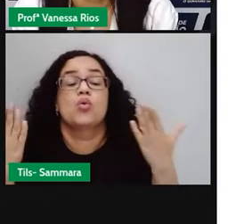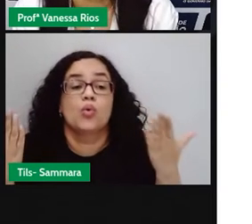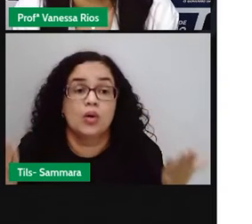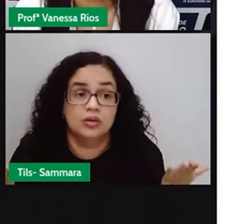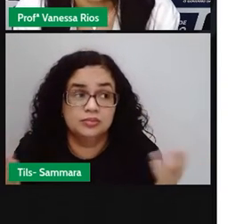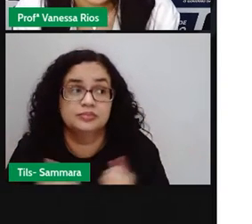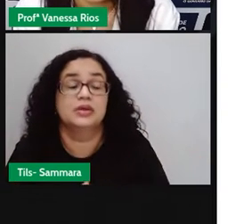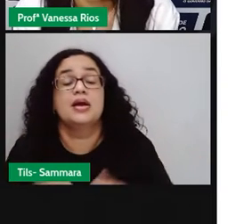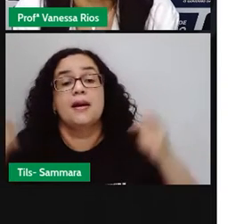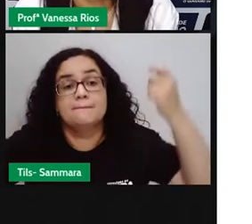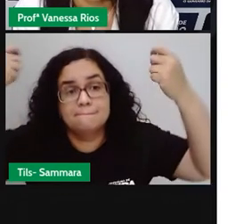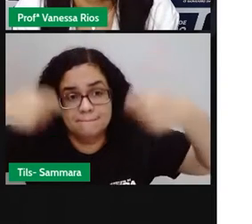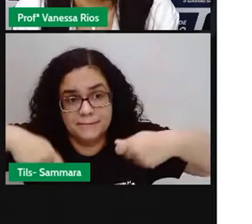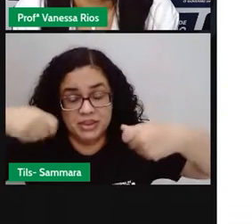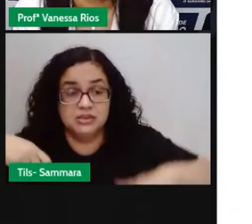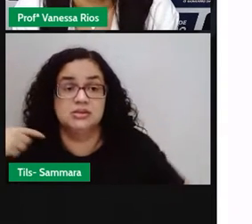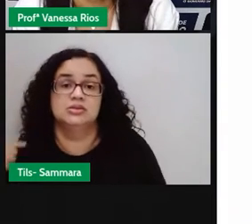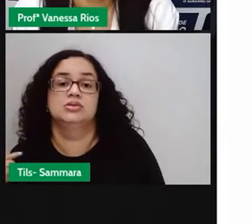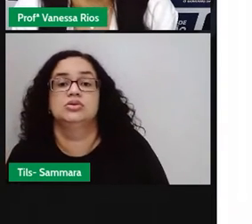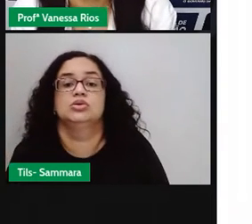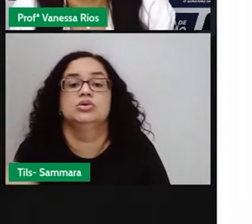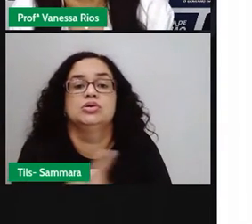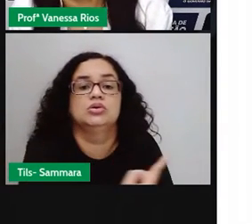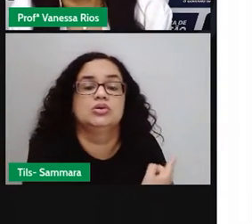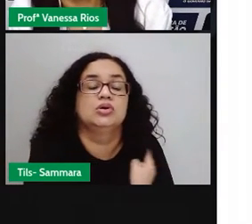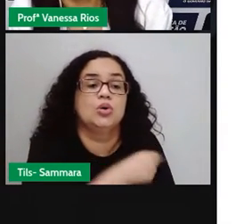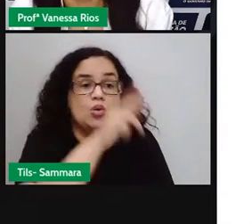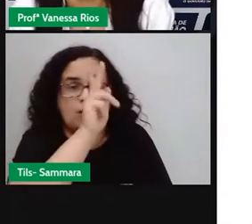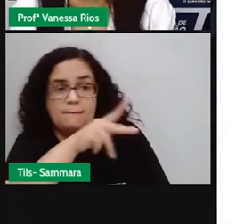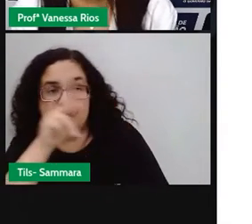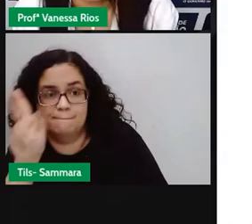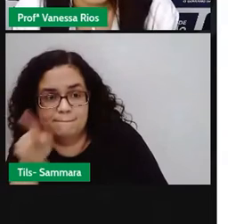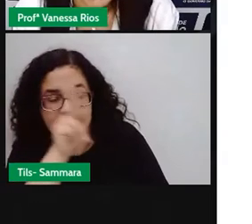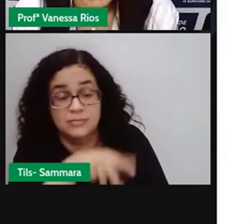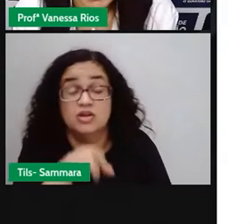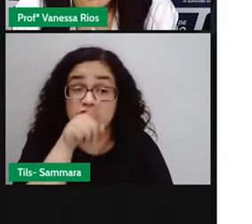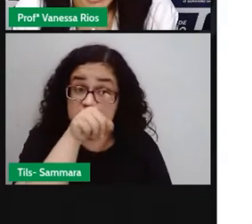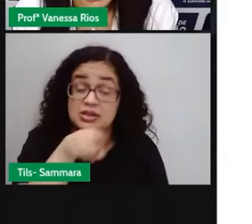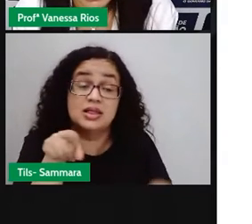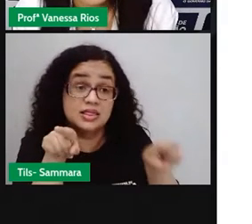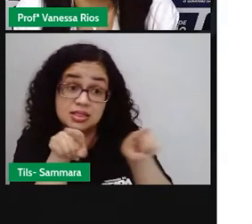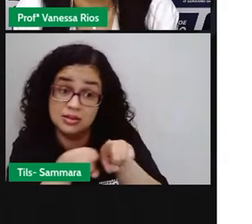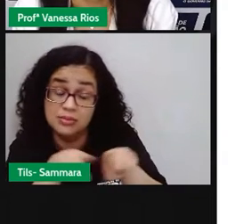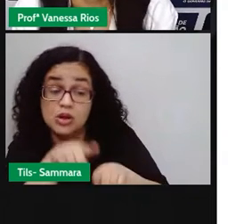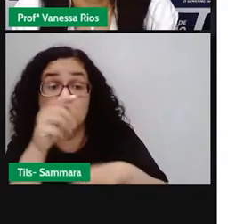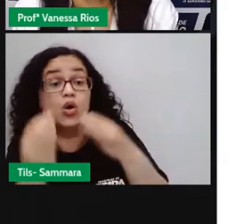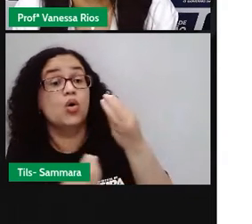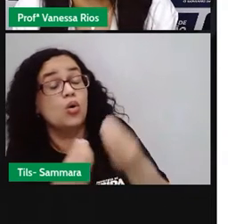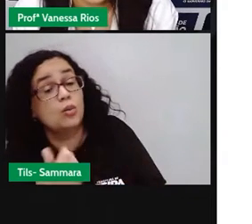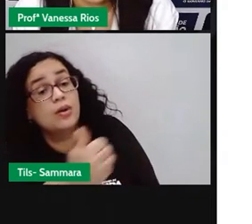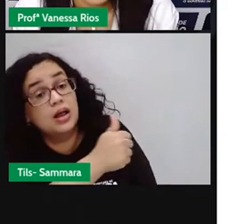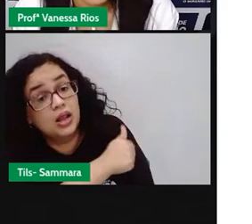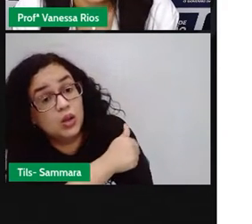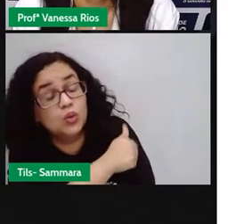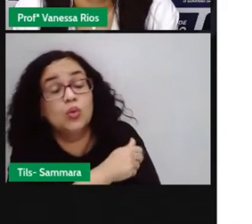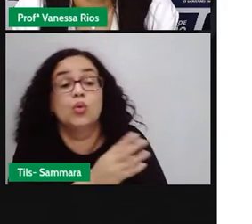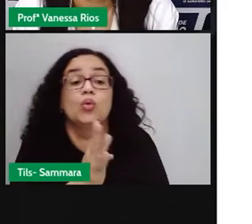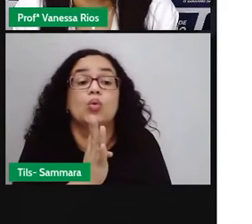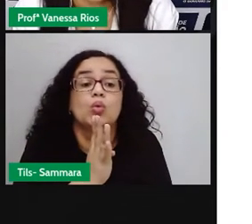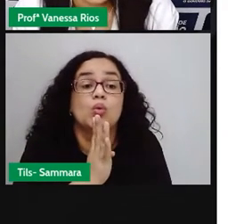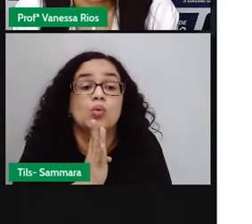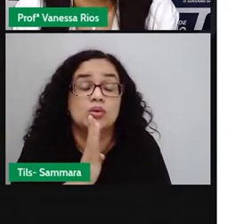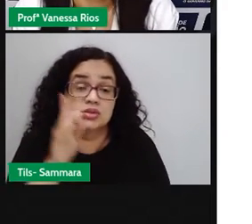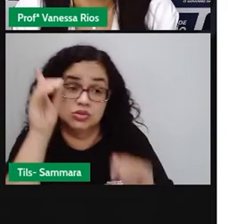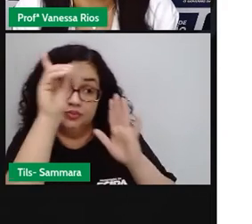é necessário que nós, né, eu enquanto professora, você também enquanto aluno, conheça aí, ó, os